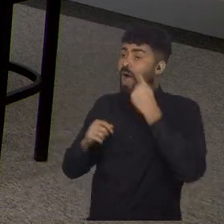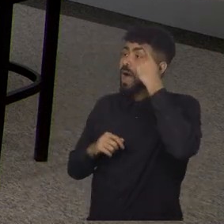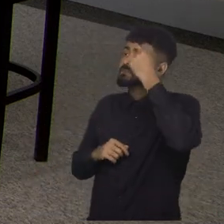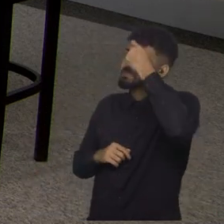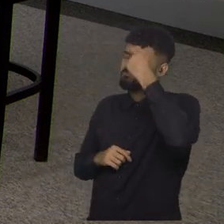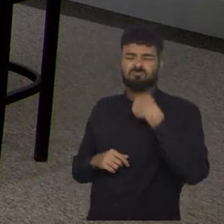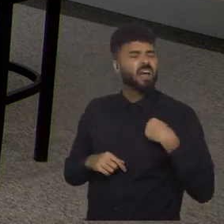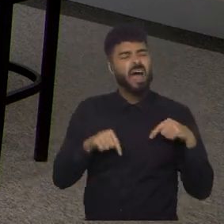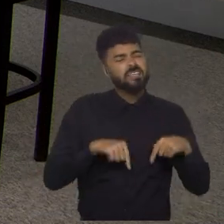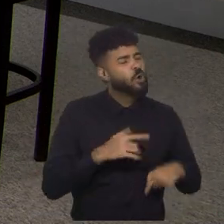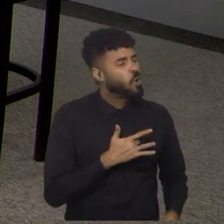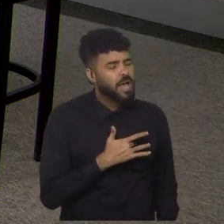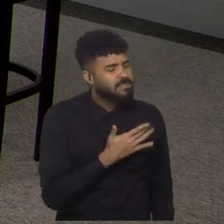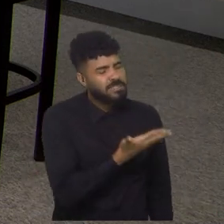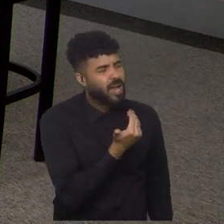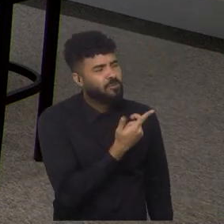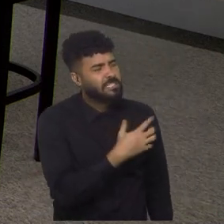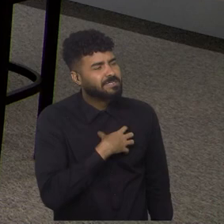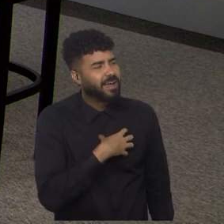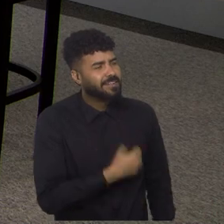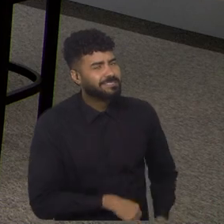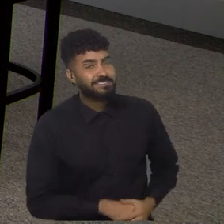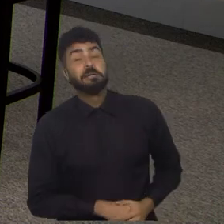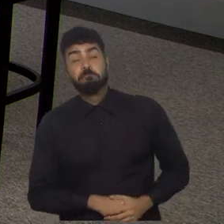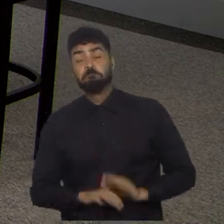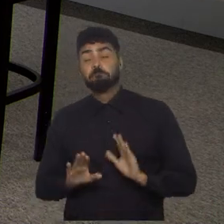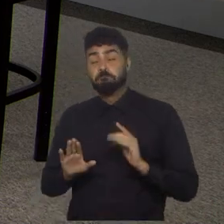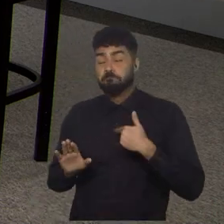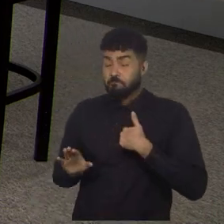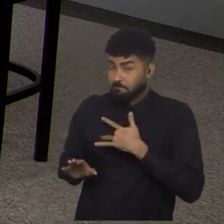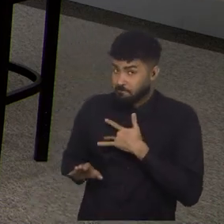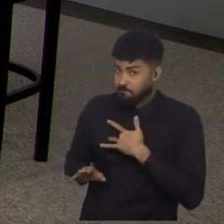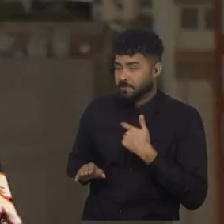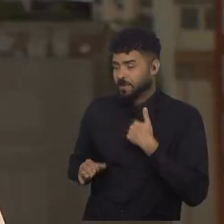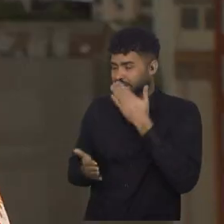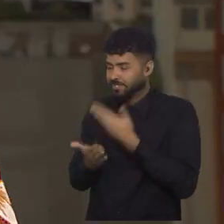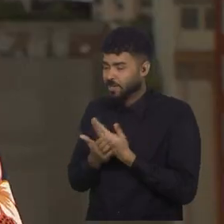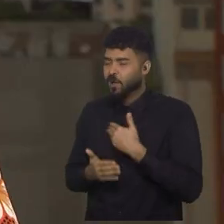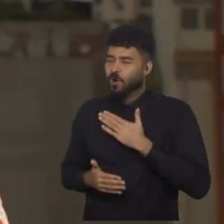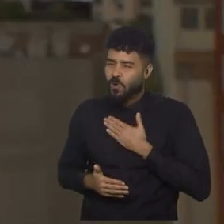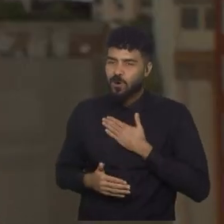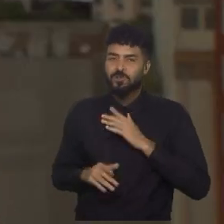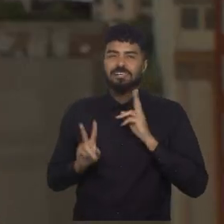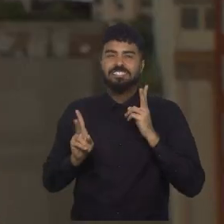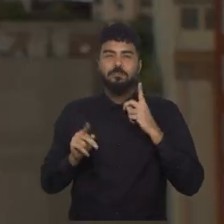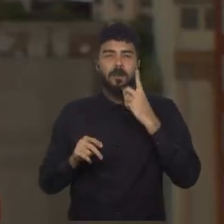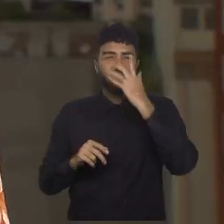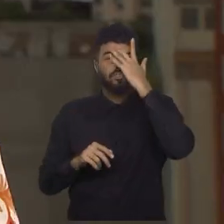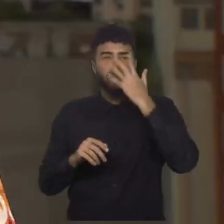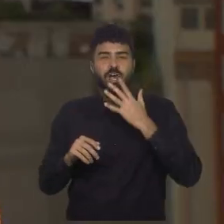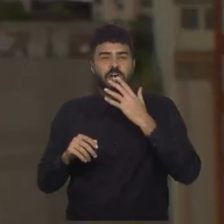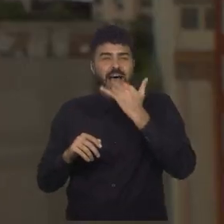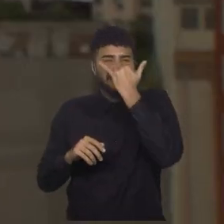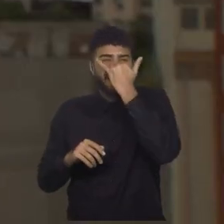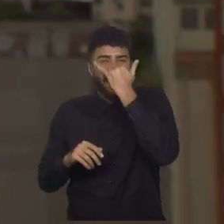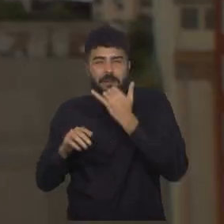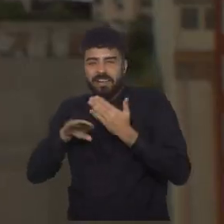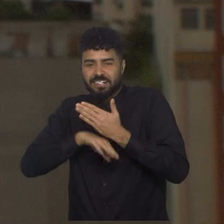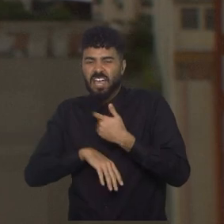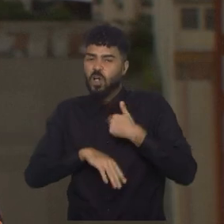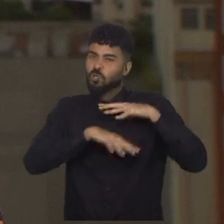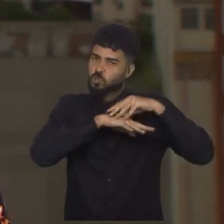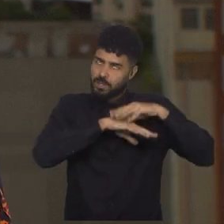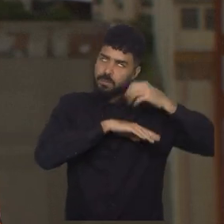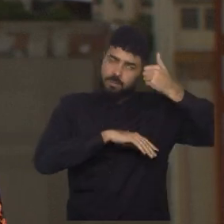coração, aqui é coração. Então, eu vou falar com o coração, porque eu gosto dos azarões ali. Para mim, Suécia em primeiro